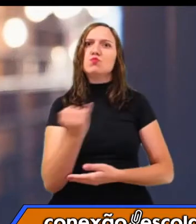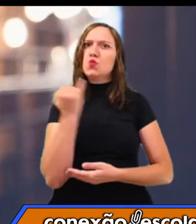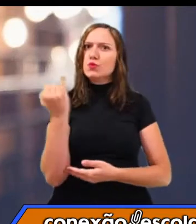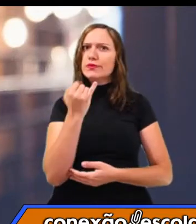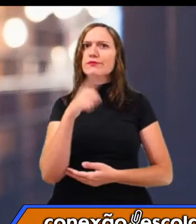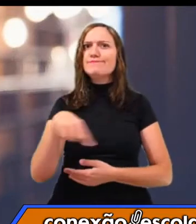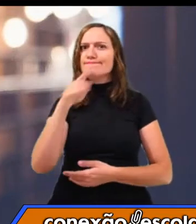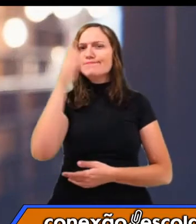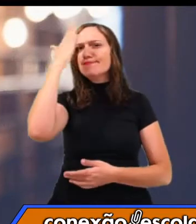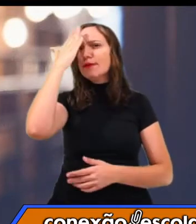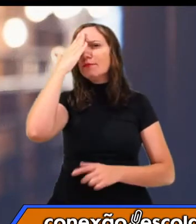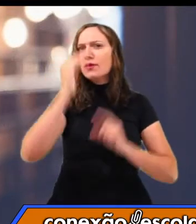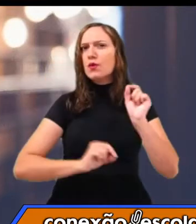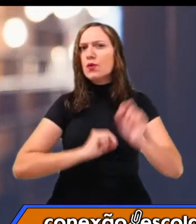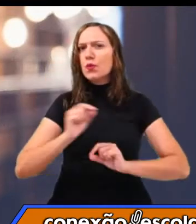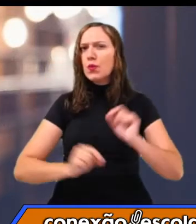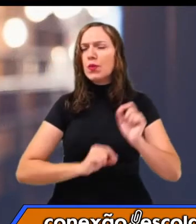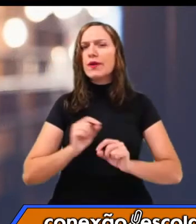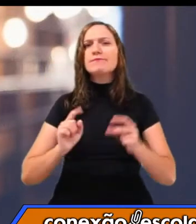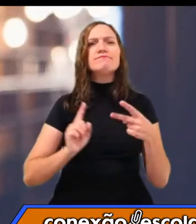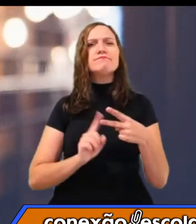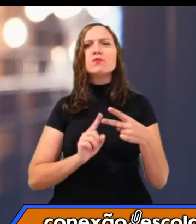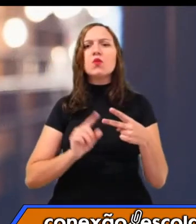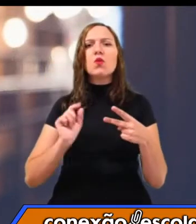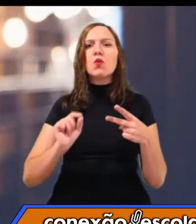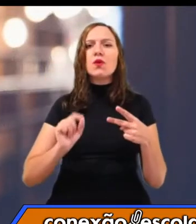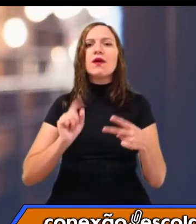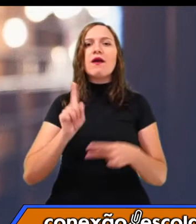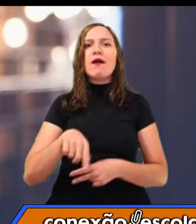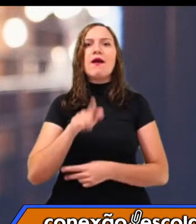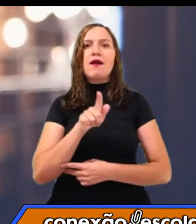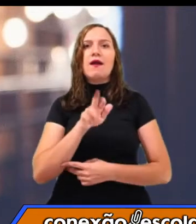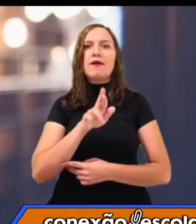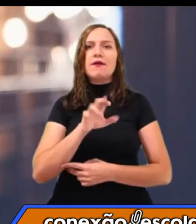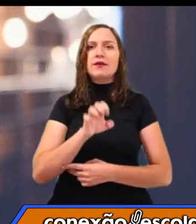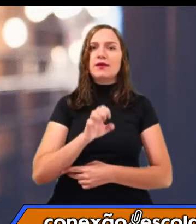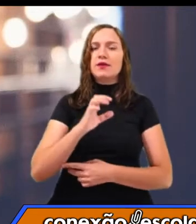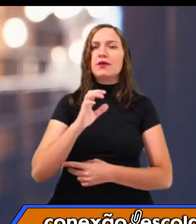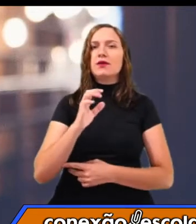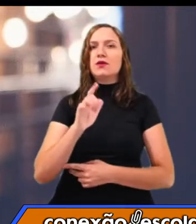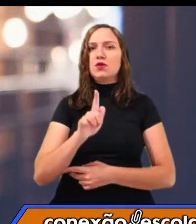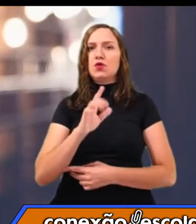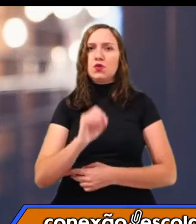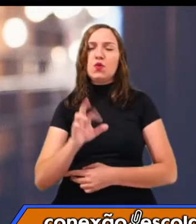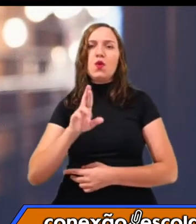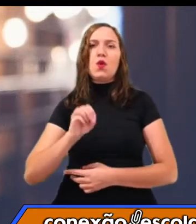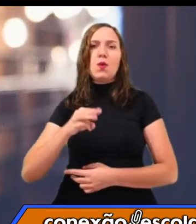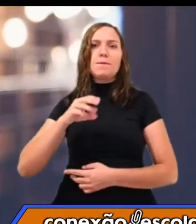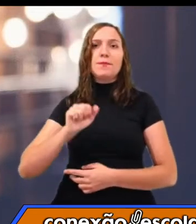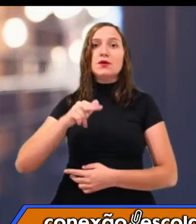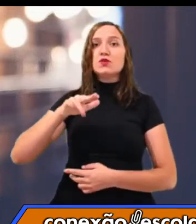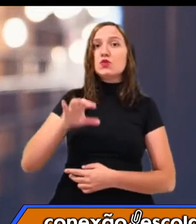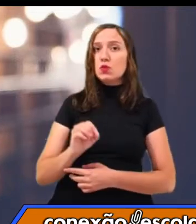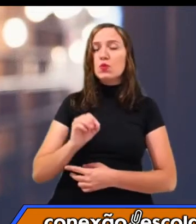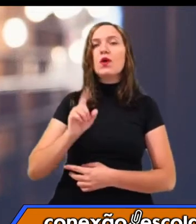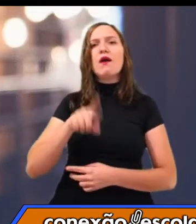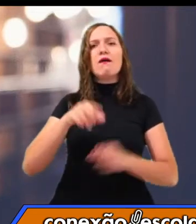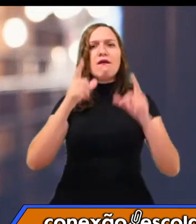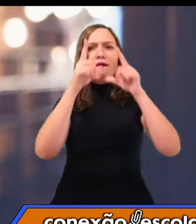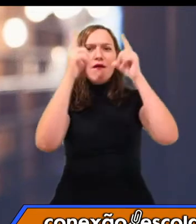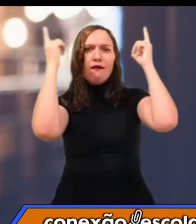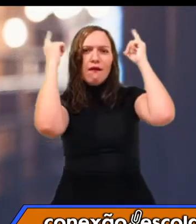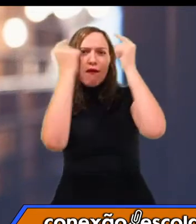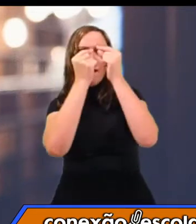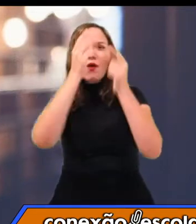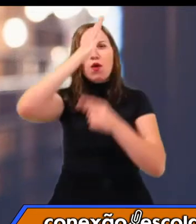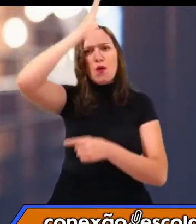importante, é o chamado estilo greco-romano, né? Ou seja, os renascentistas se inspiravam na arte,